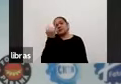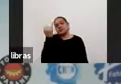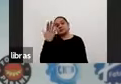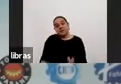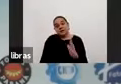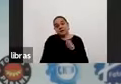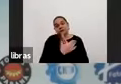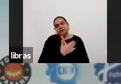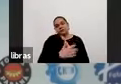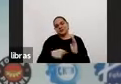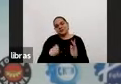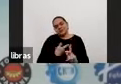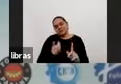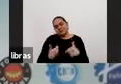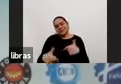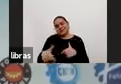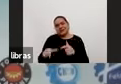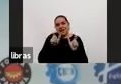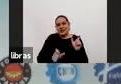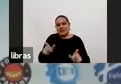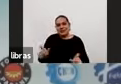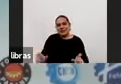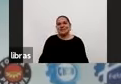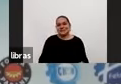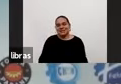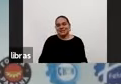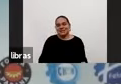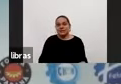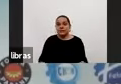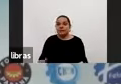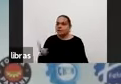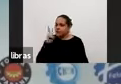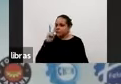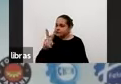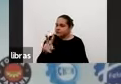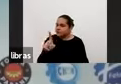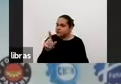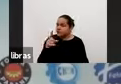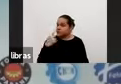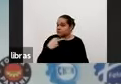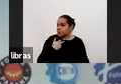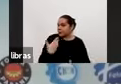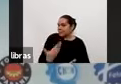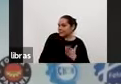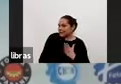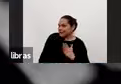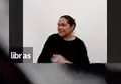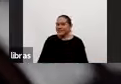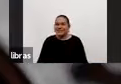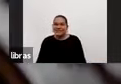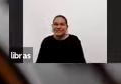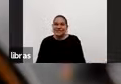vidas. Acompanhem aqui, que é bem importante, não dá para perder. É com você, Fernando.